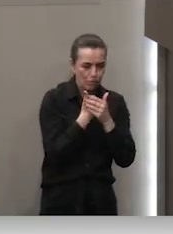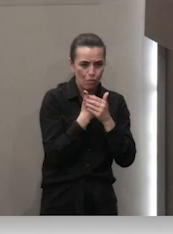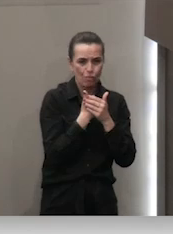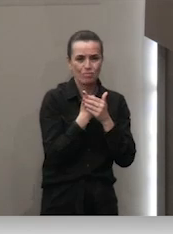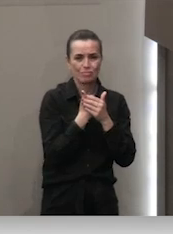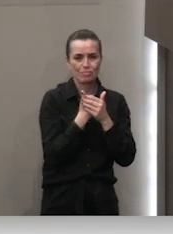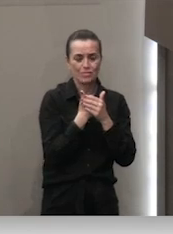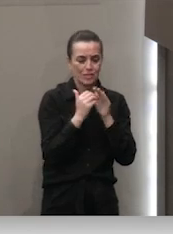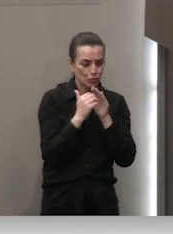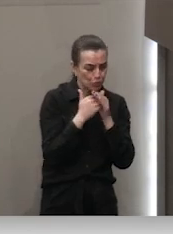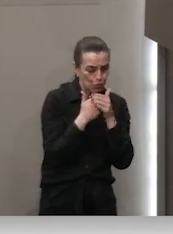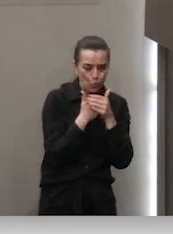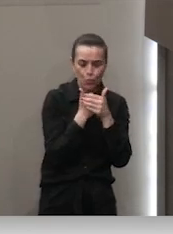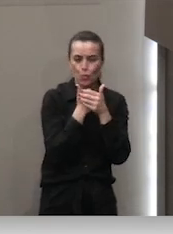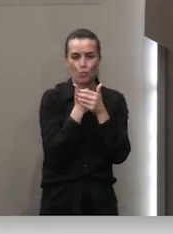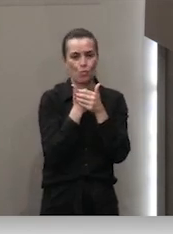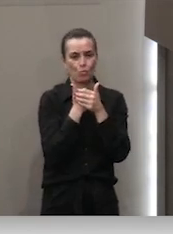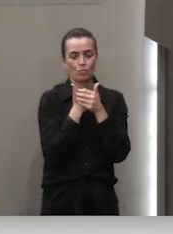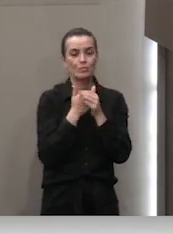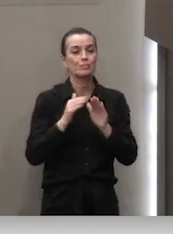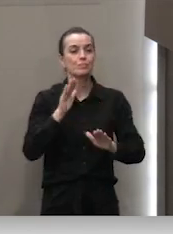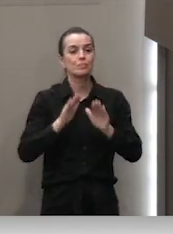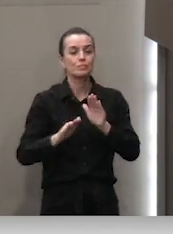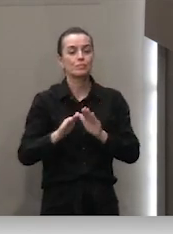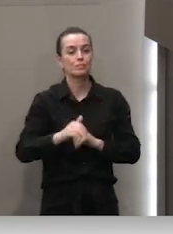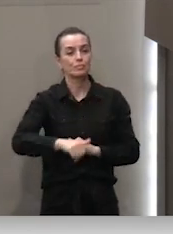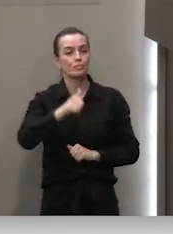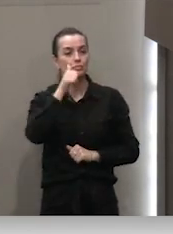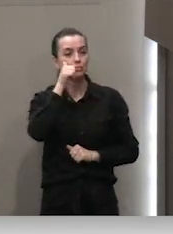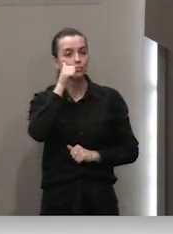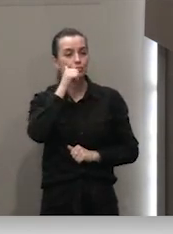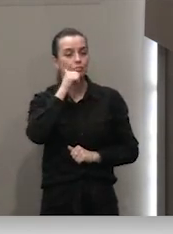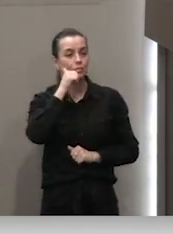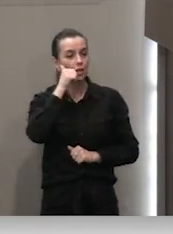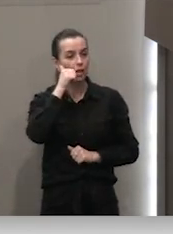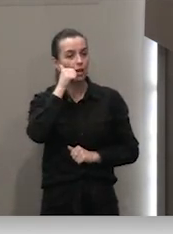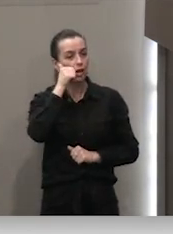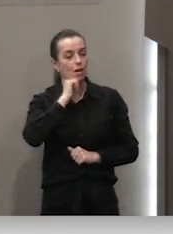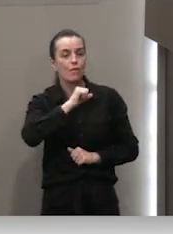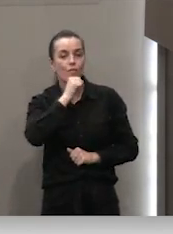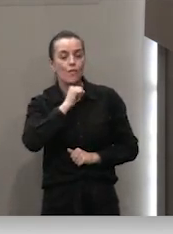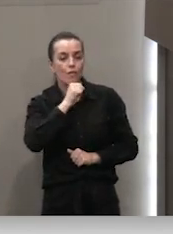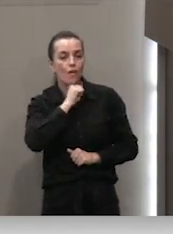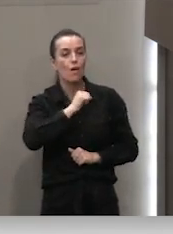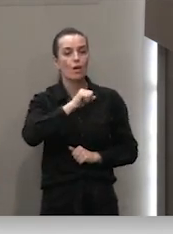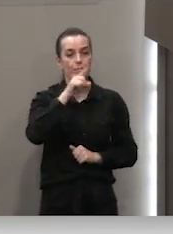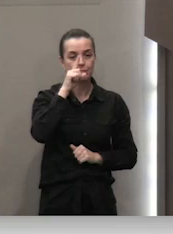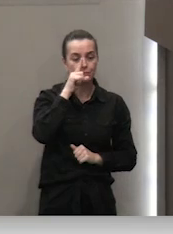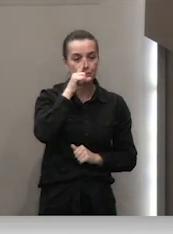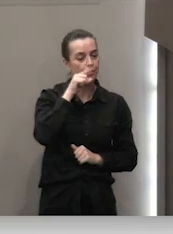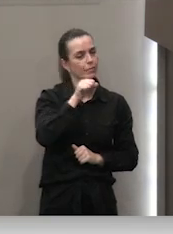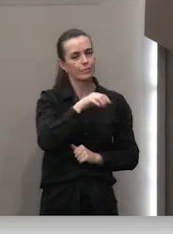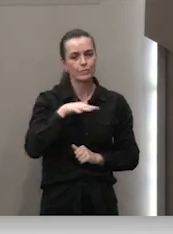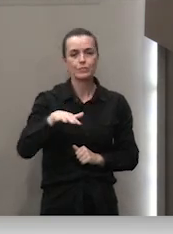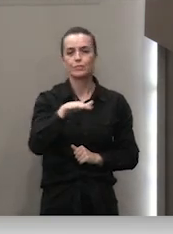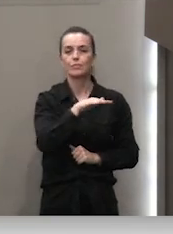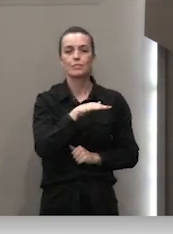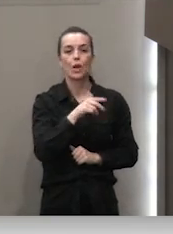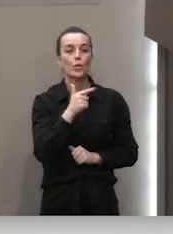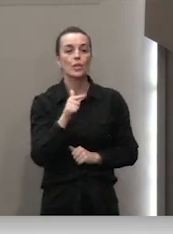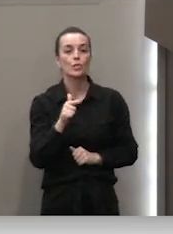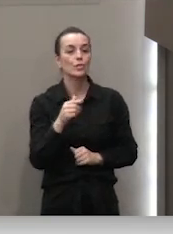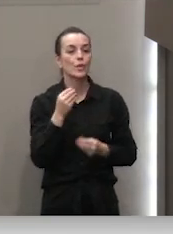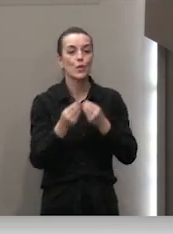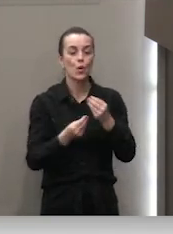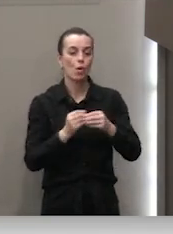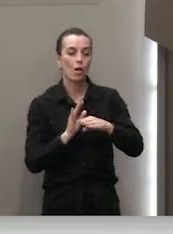silêncio. Muitas vezes as mães, avós, o avô, enfim, os avós, de uma forma geral, não tem como chegar, porque